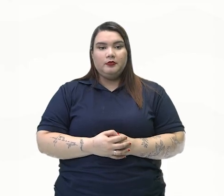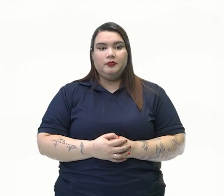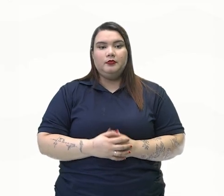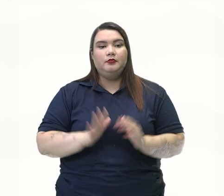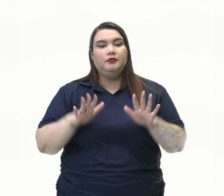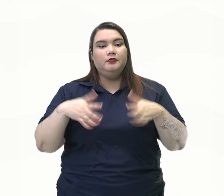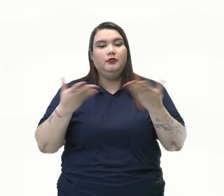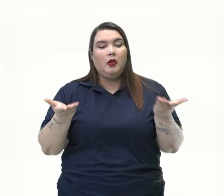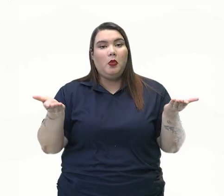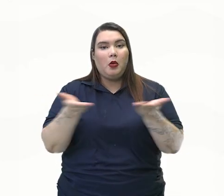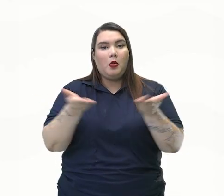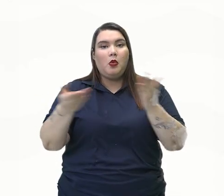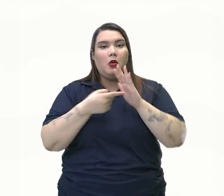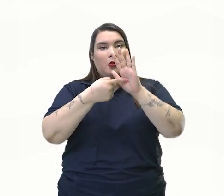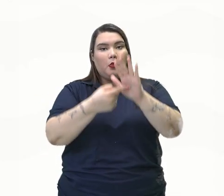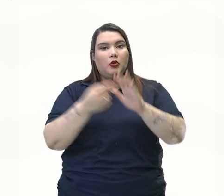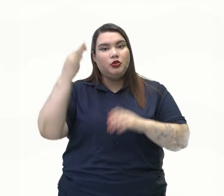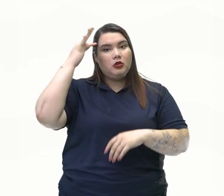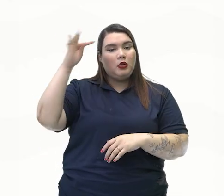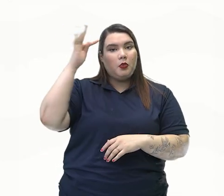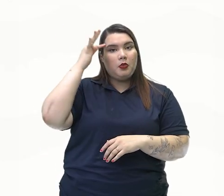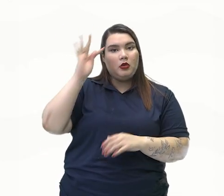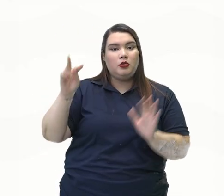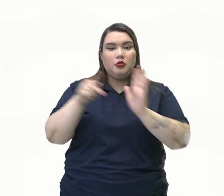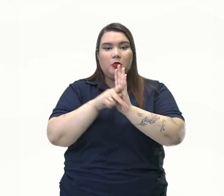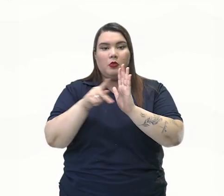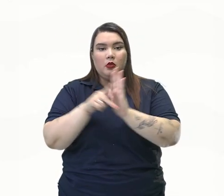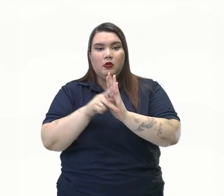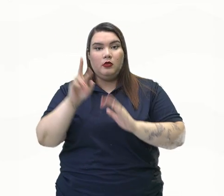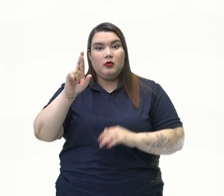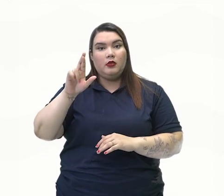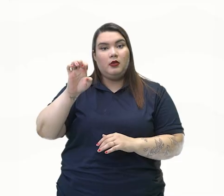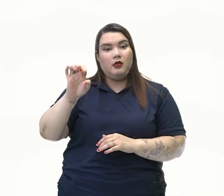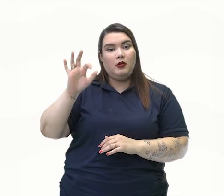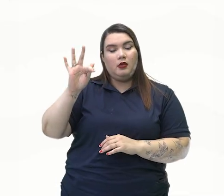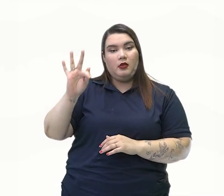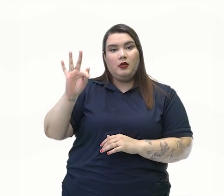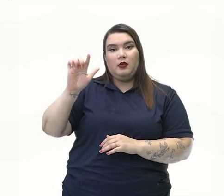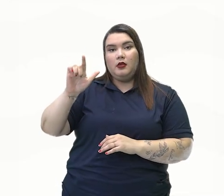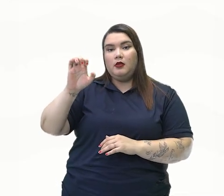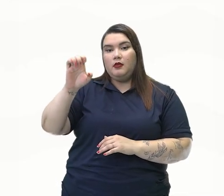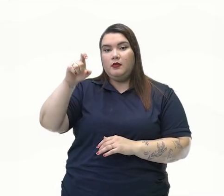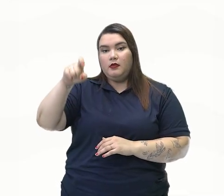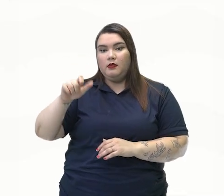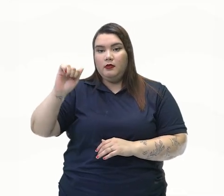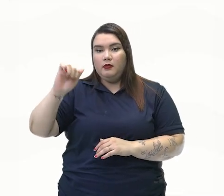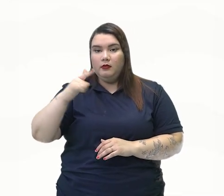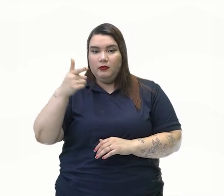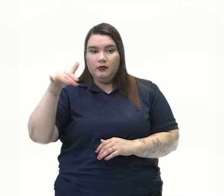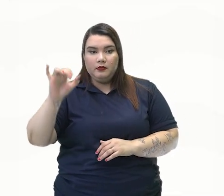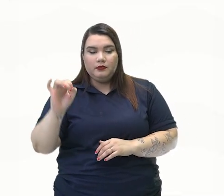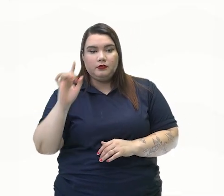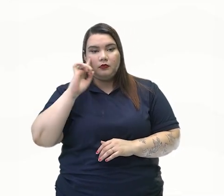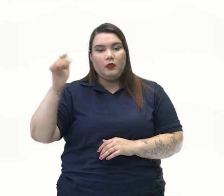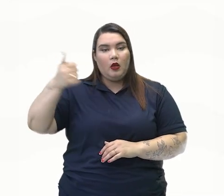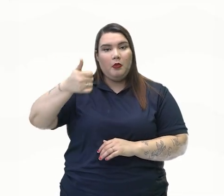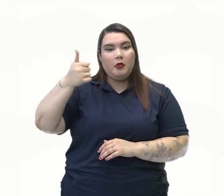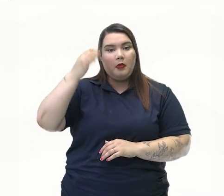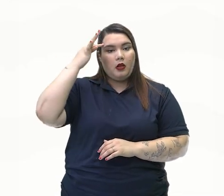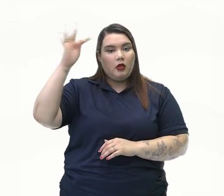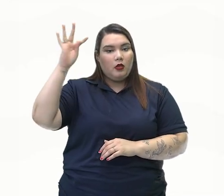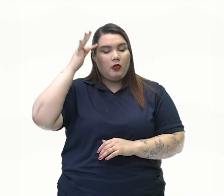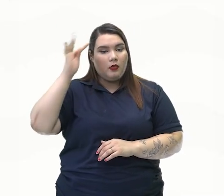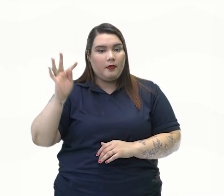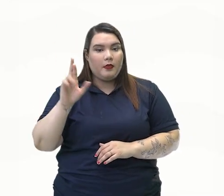primeiro. Aí você tem aqui leis da refração, leis da reflexão, aliás. A primeira lei,